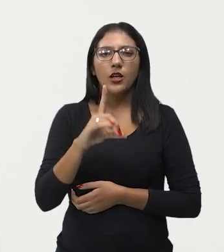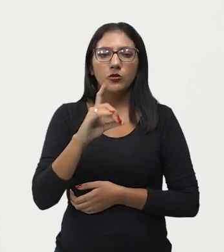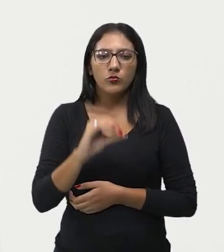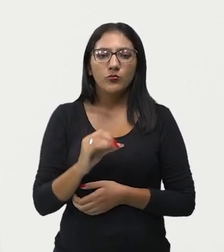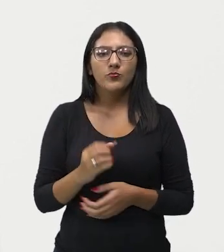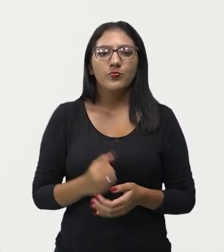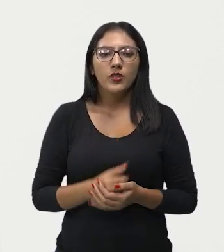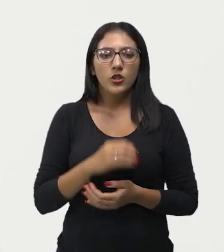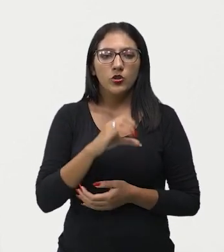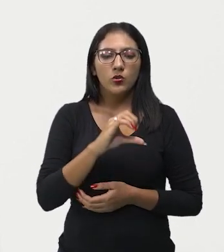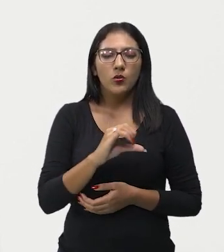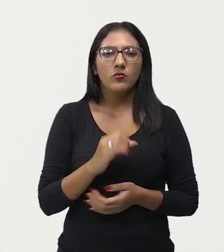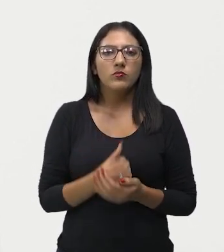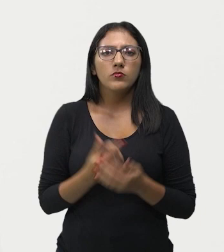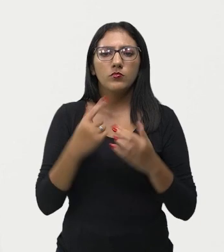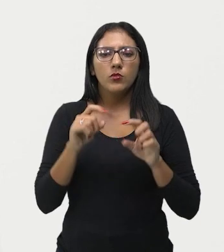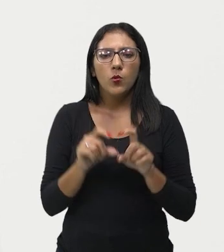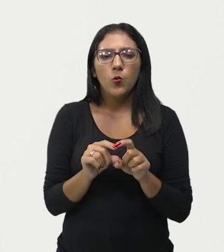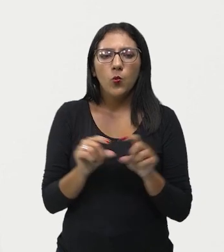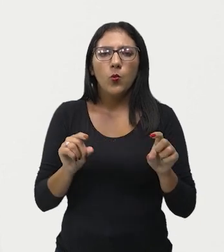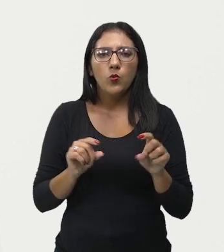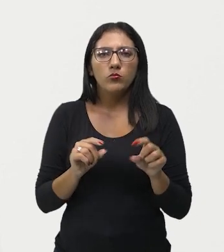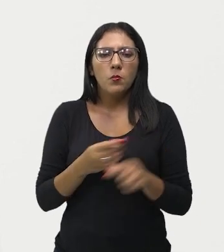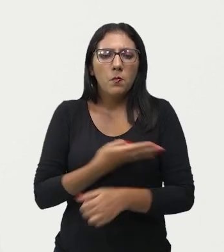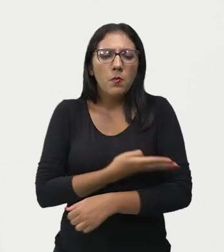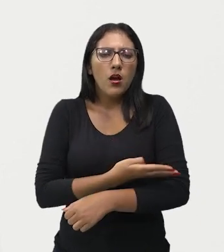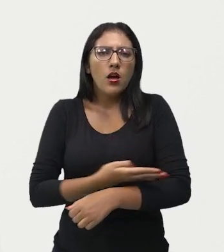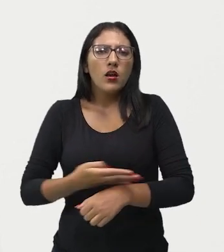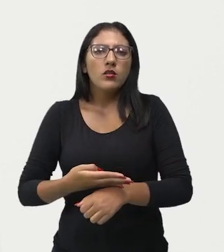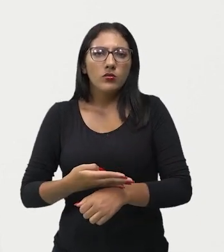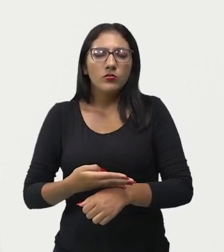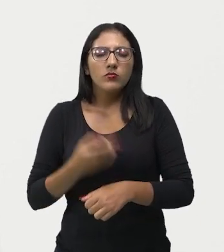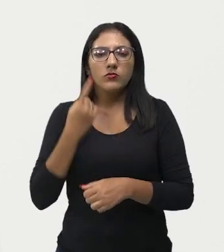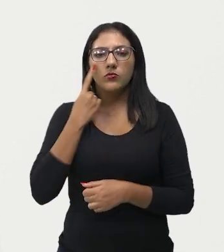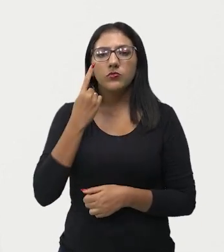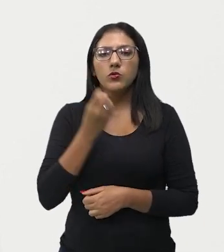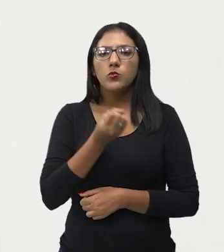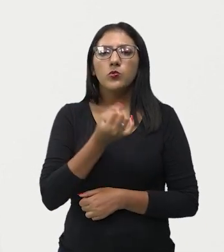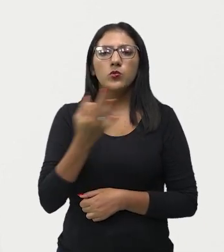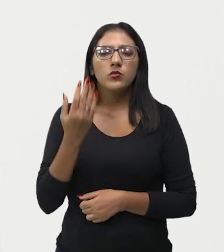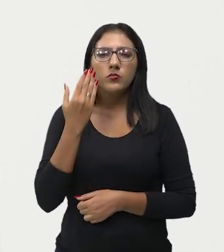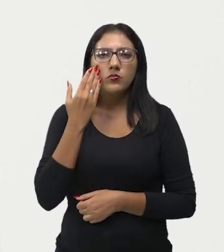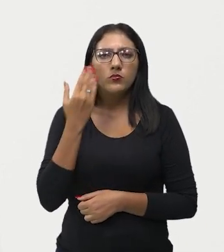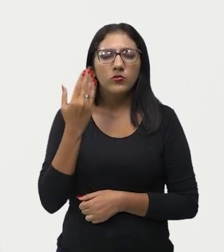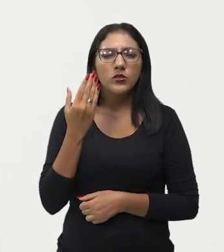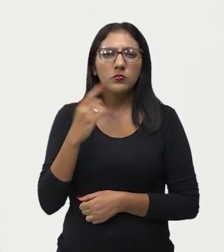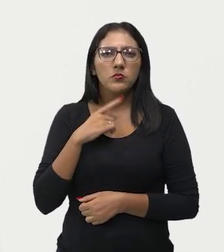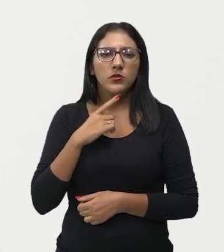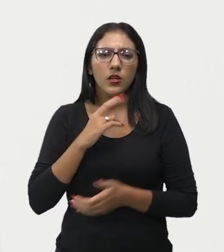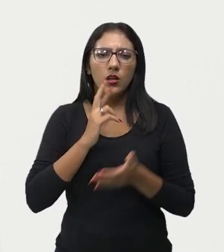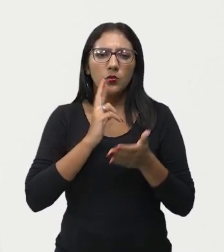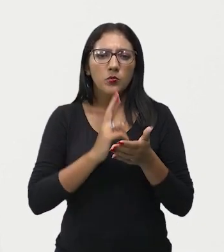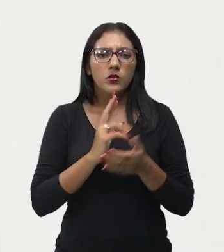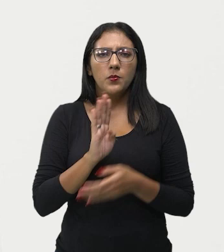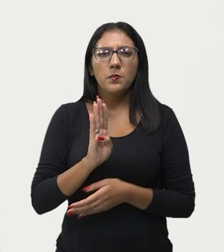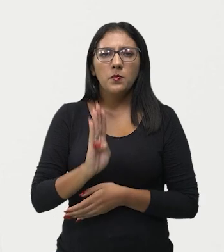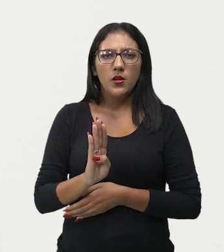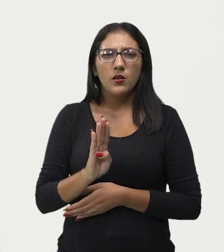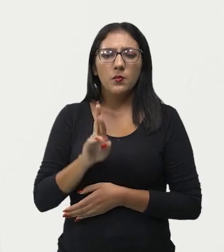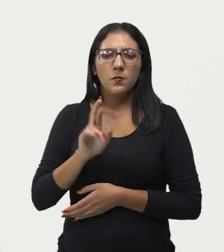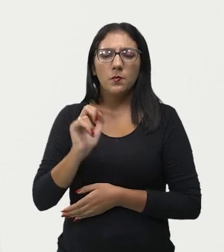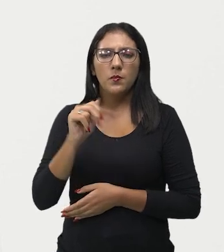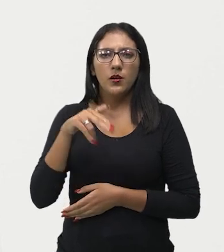se autodeclararam sendo branco? Vejamos então. Quantas pessoas se autodeclararam sendo branco?